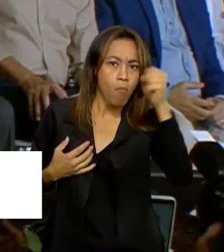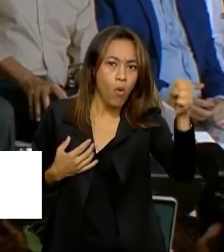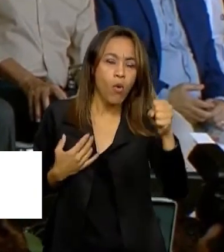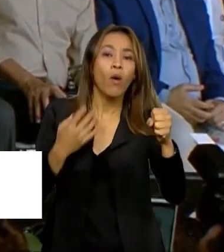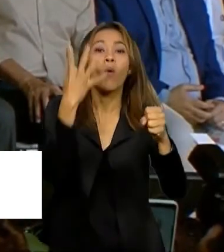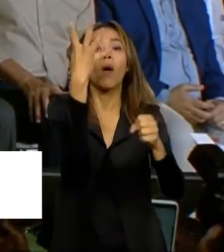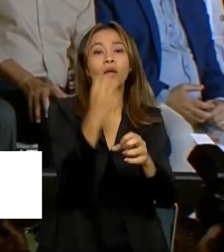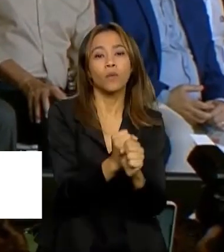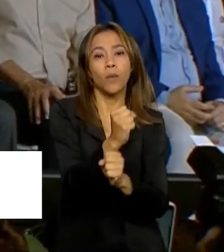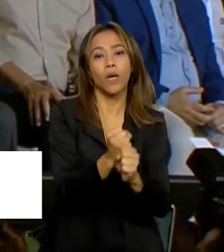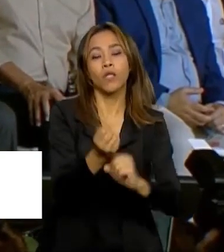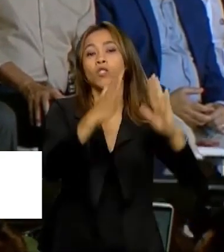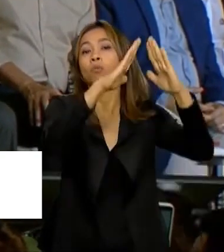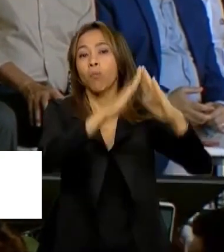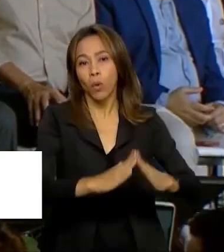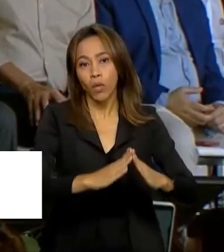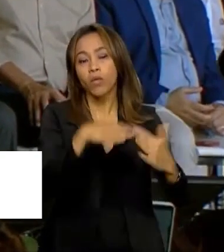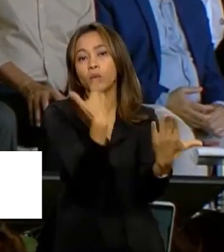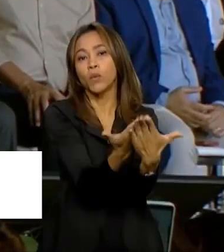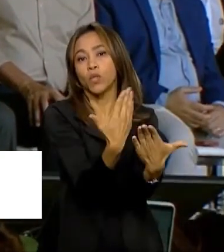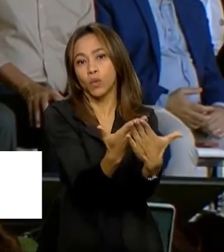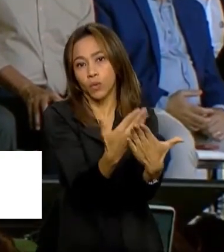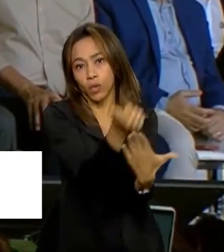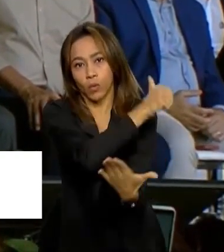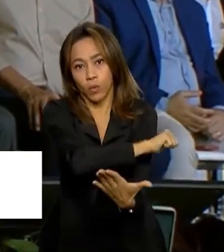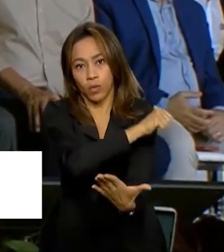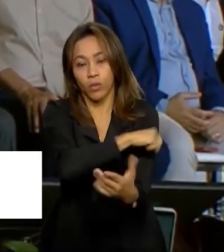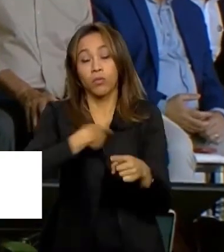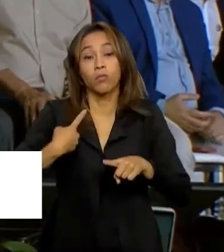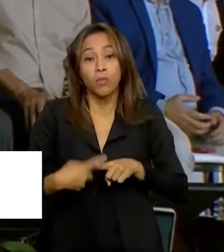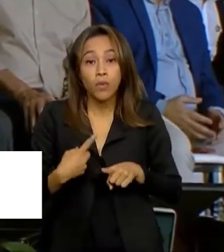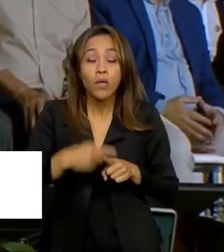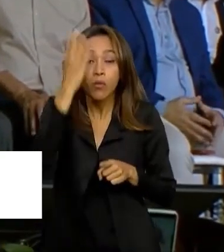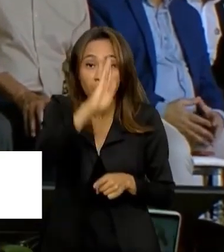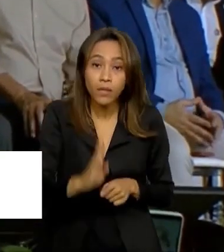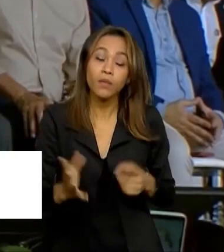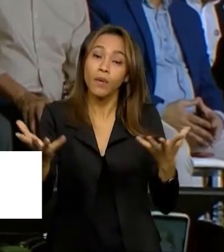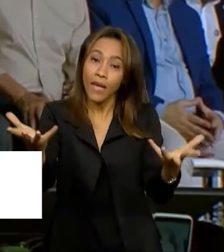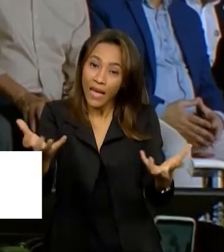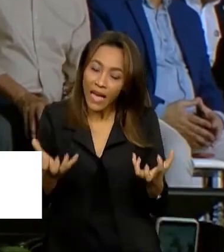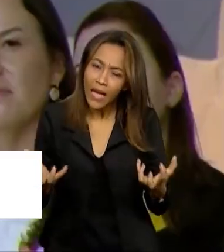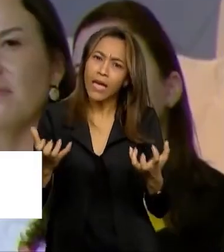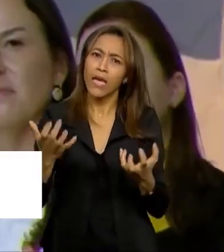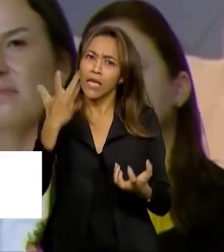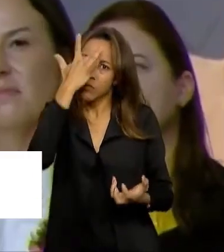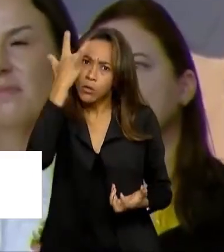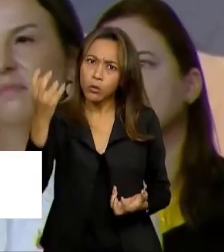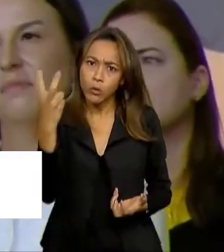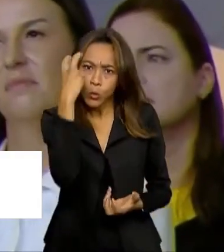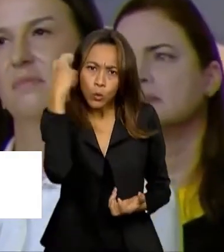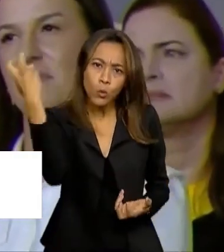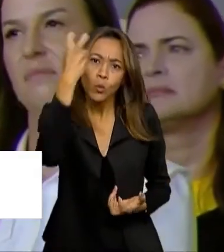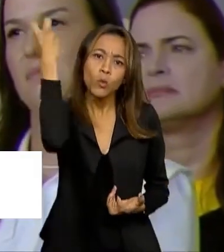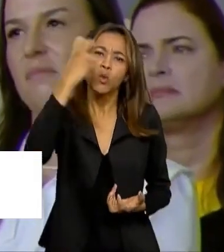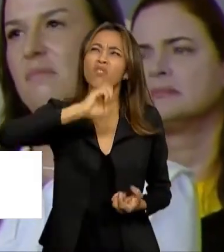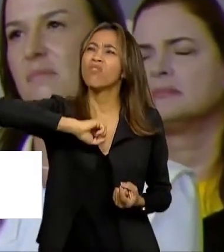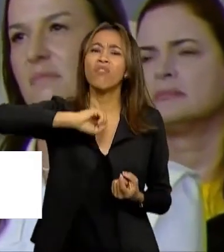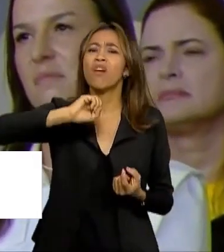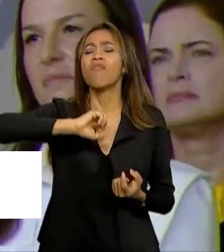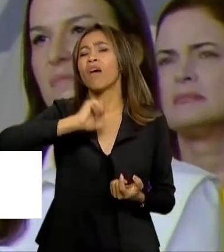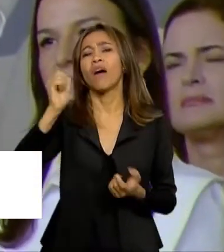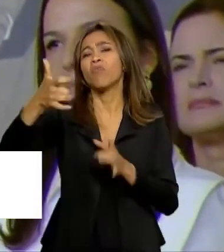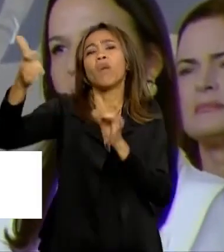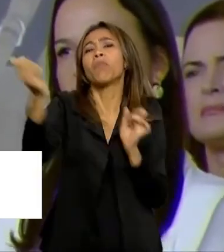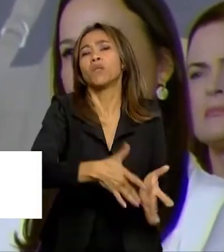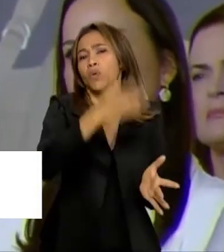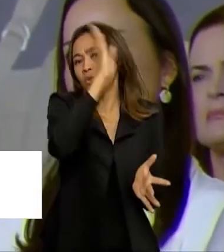4 anos morando e estudando, porque o Brasil quer que os seus gênios não saiam mais do Brasil, que eles fiquem